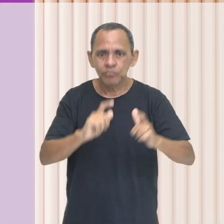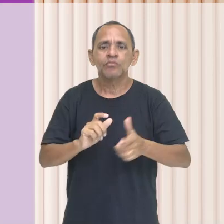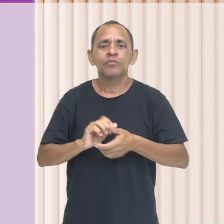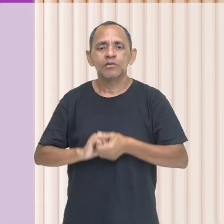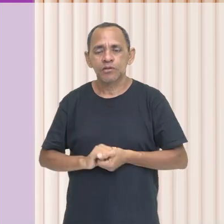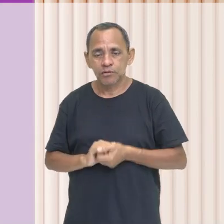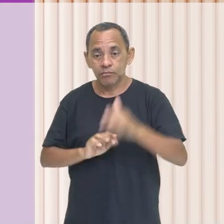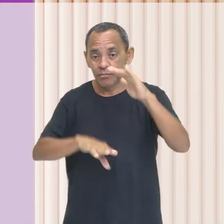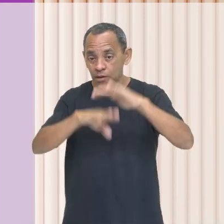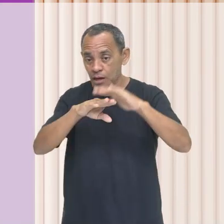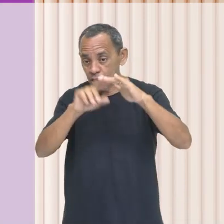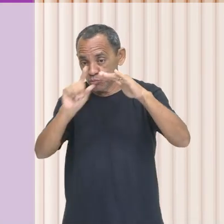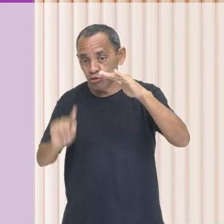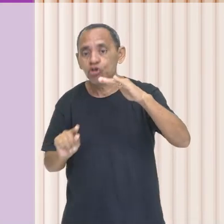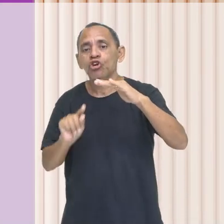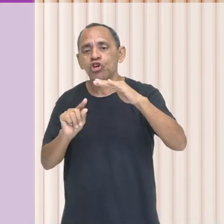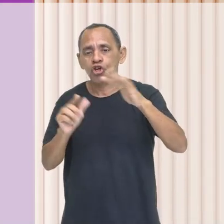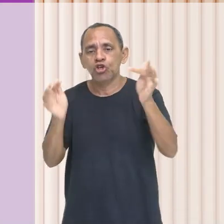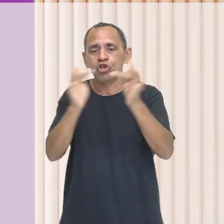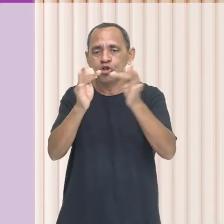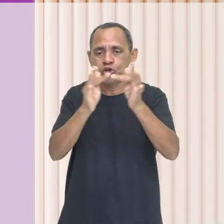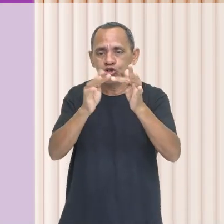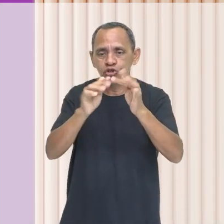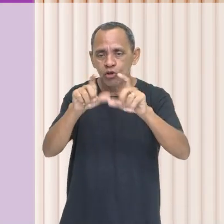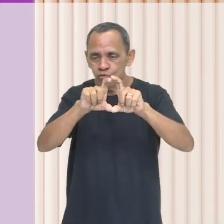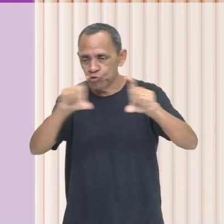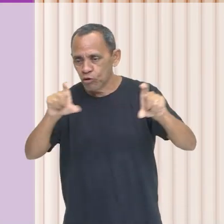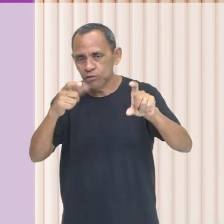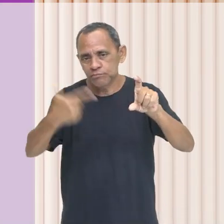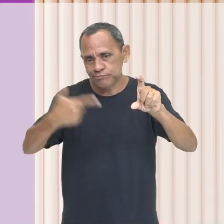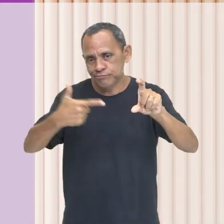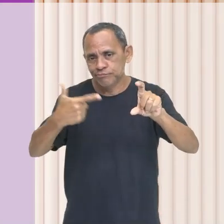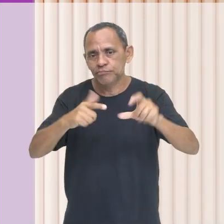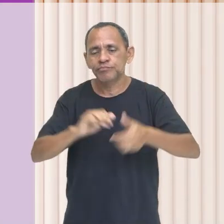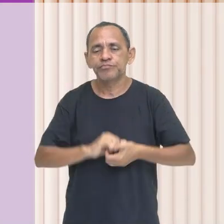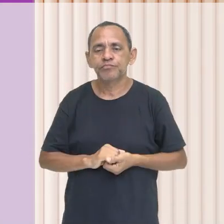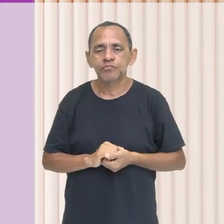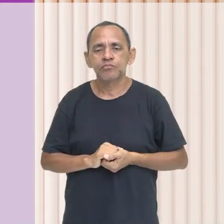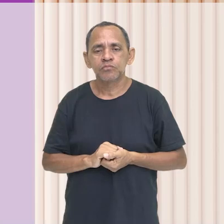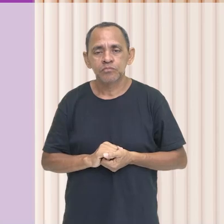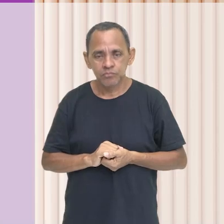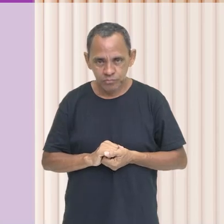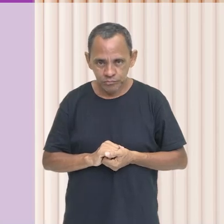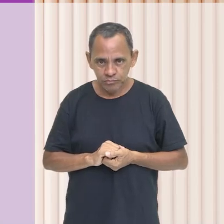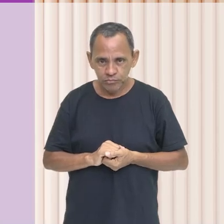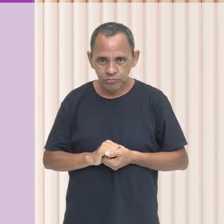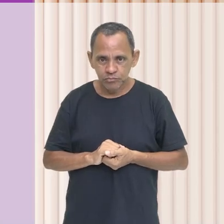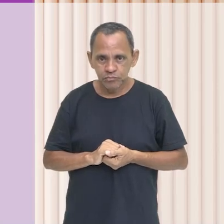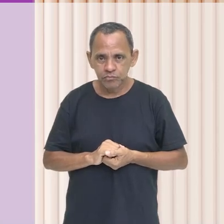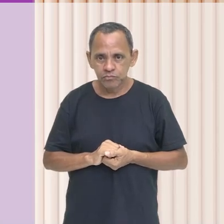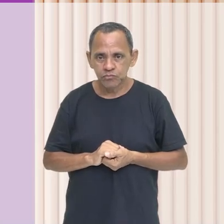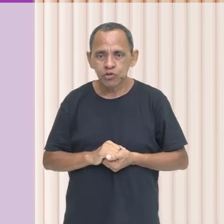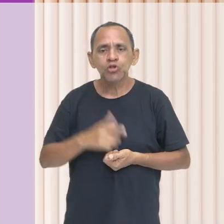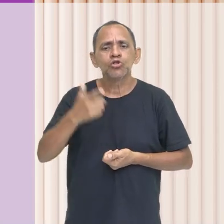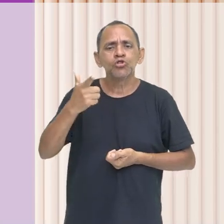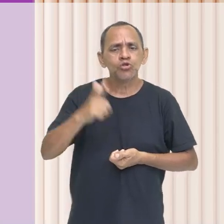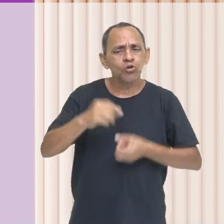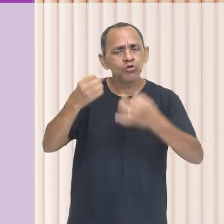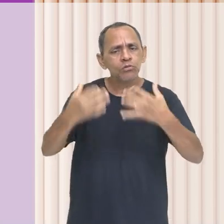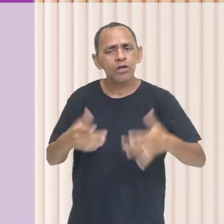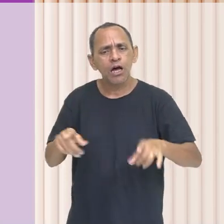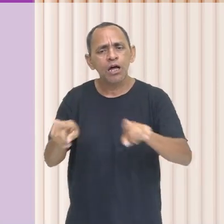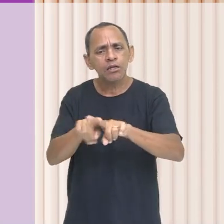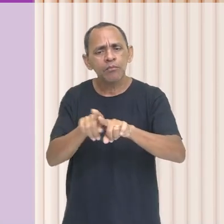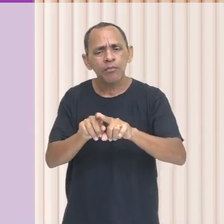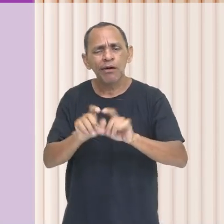grau, da função quadrática, tá legal? E nós vamos reforçar aqui, né, o que é o ponto de máximo e o que é o ponto de